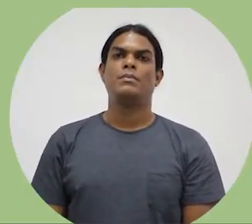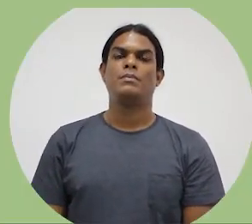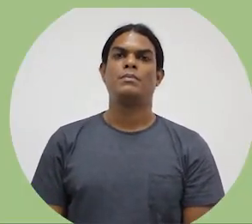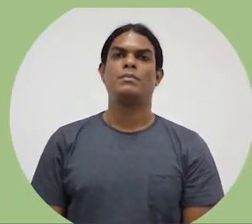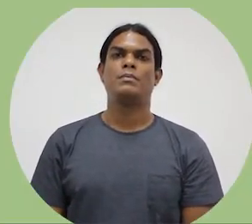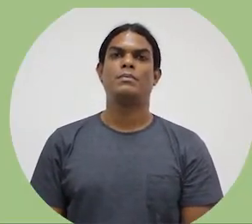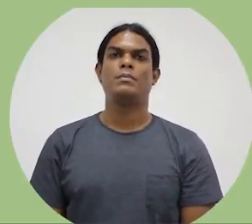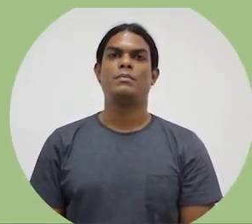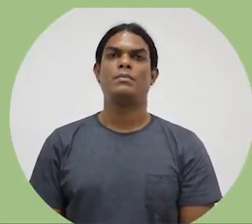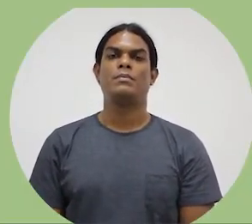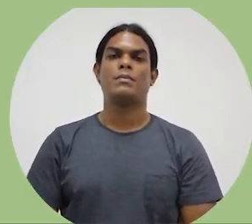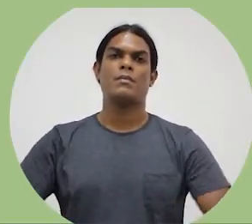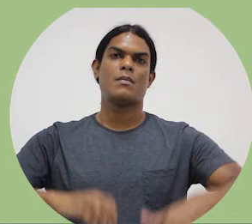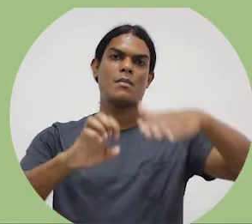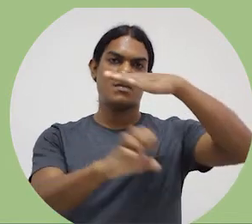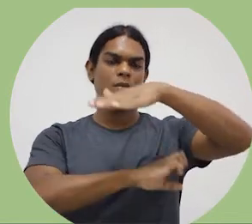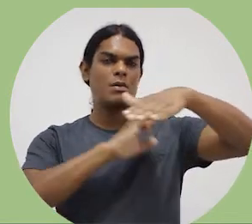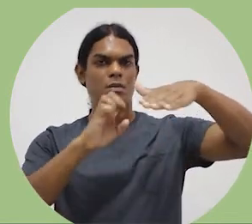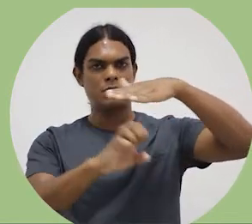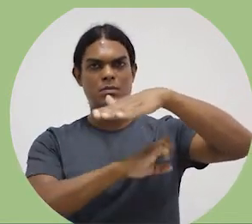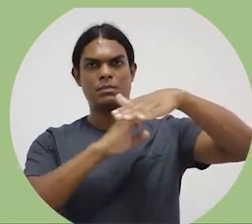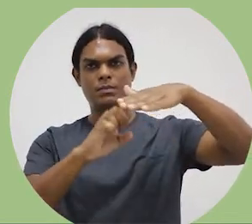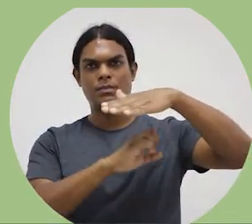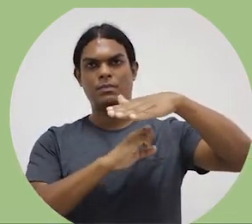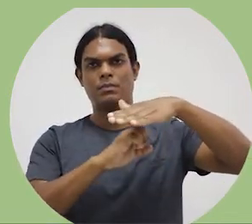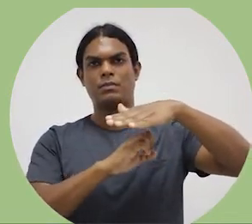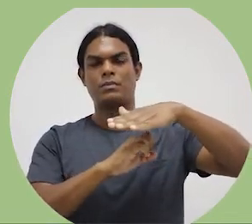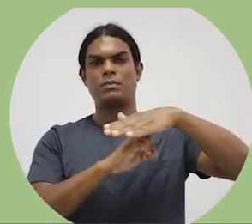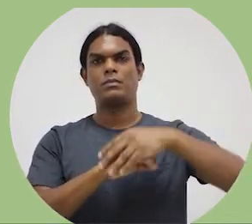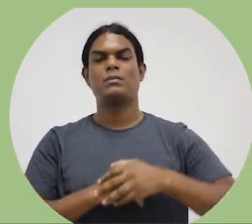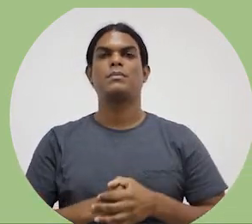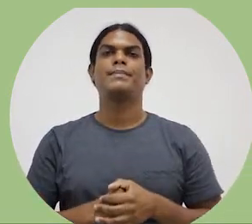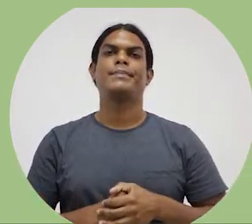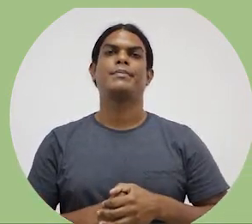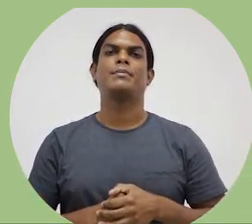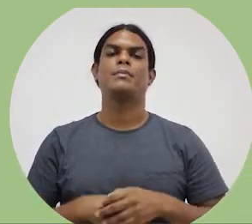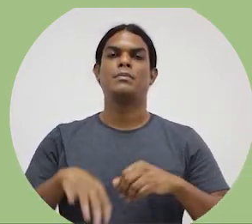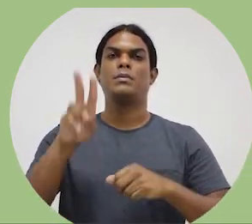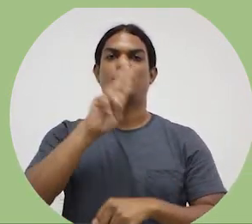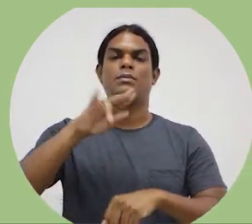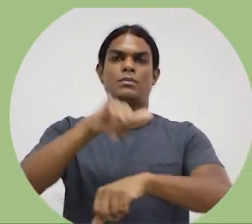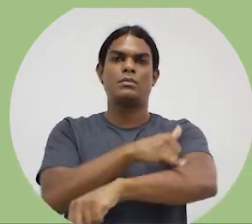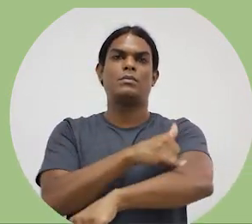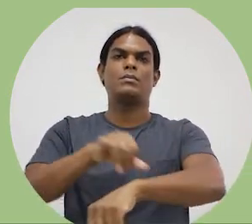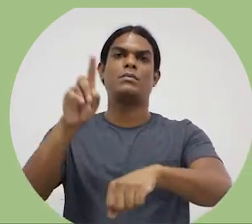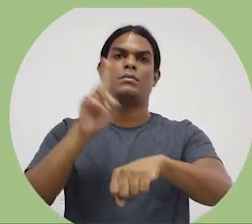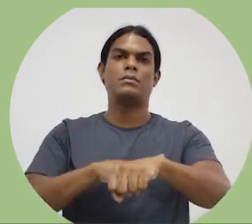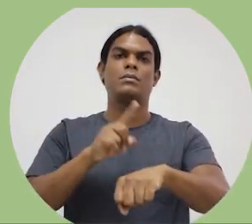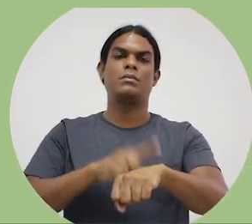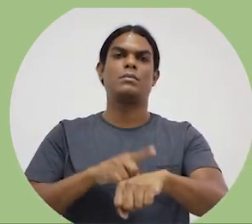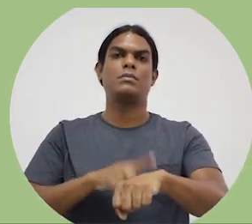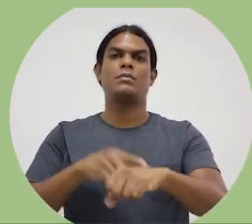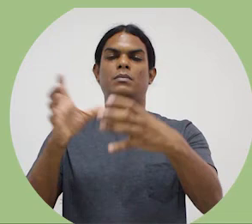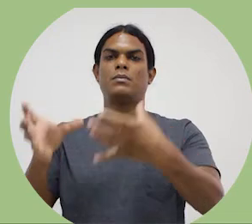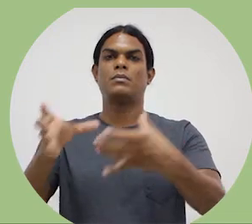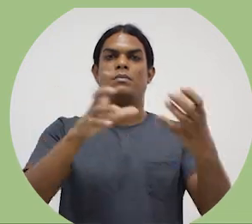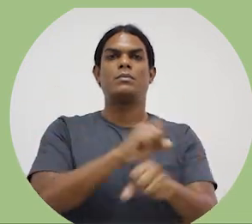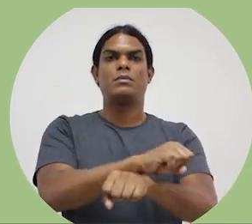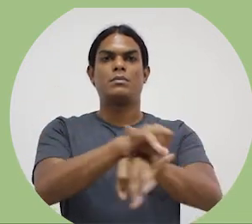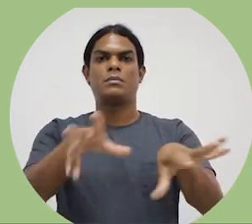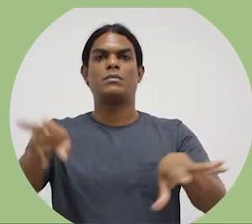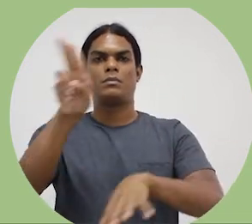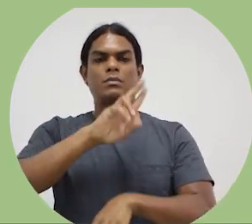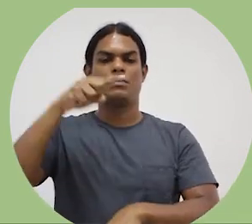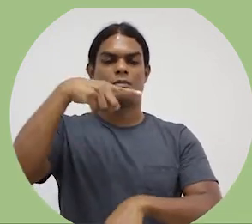pessoa. As empresas que priorizam o tempo e as empresas de logística que trabalham com movimentação e